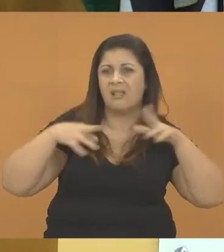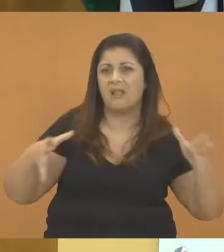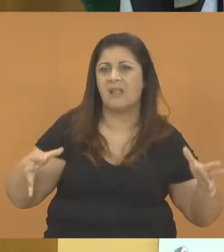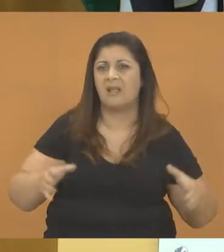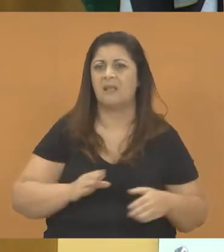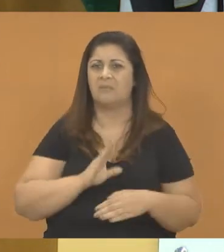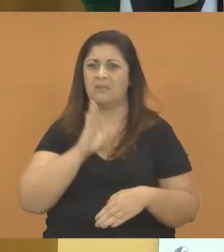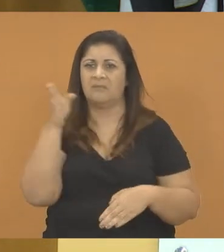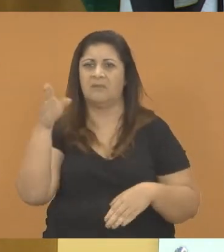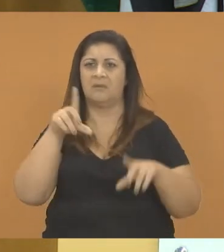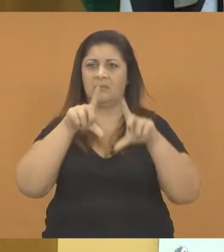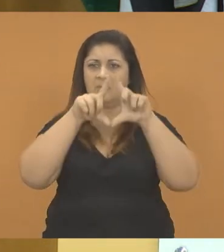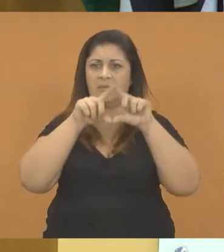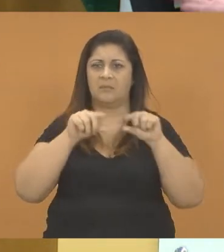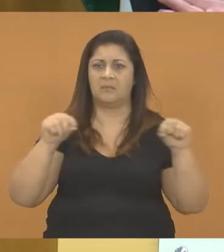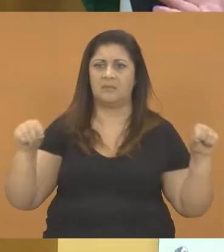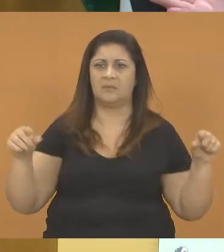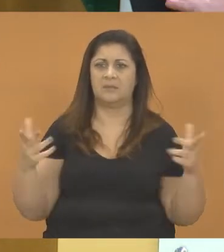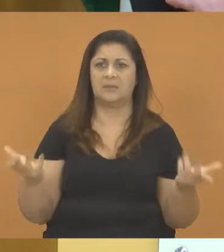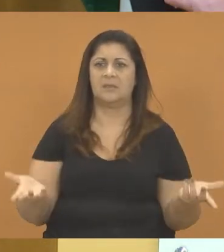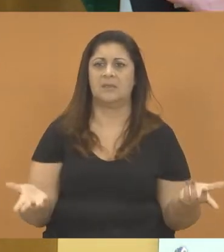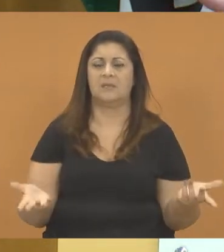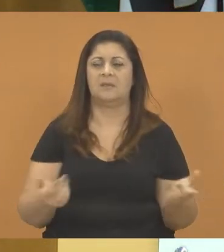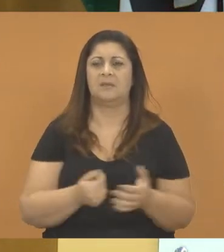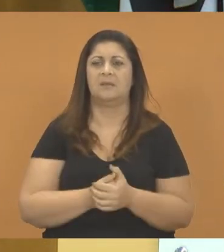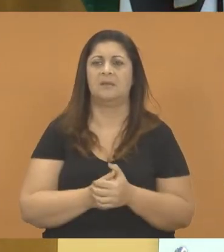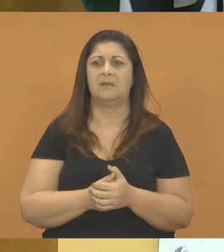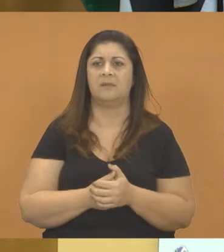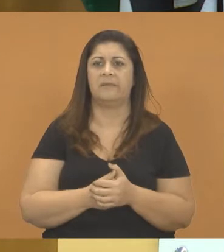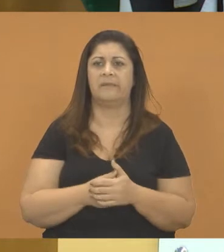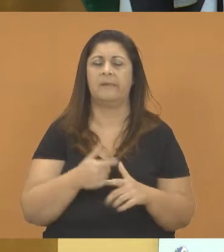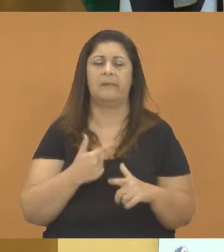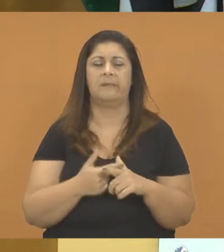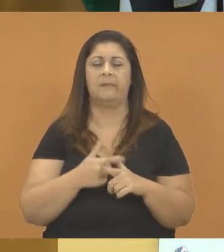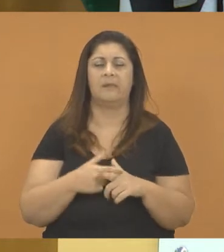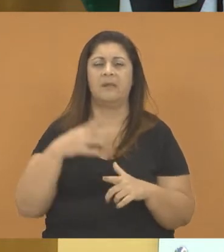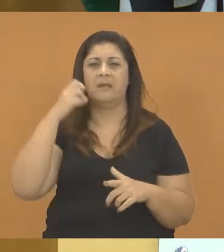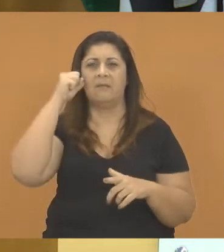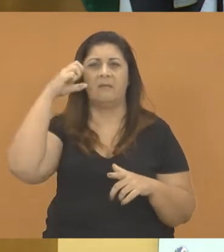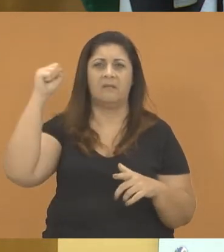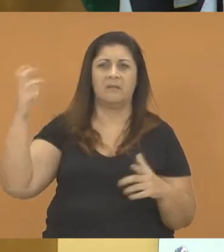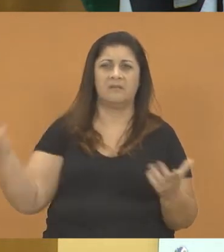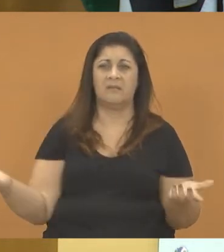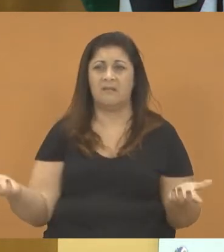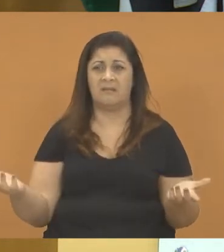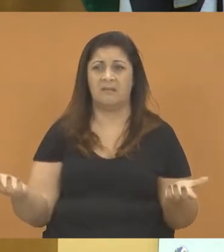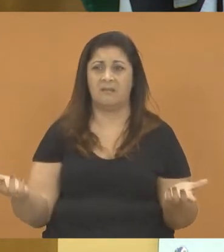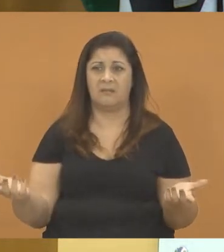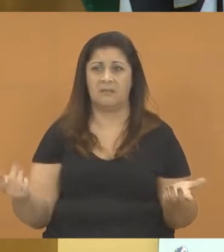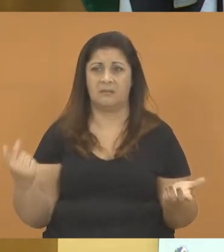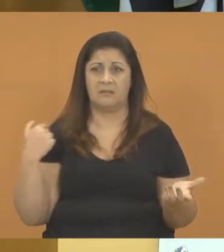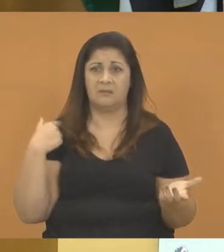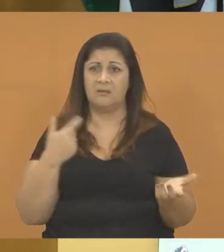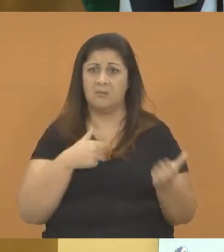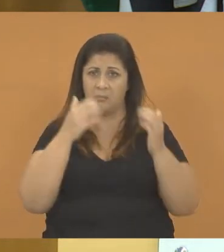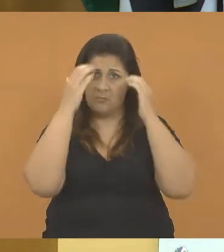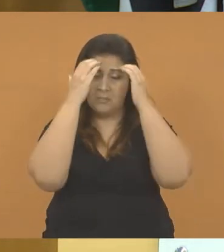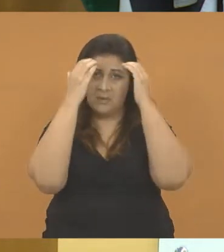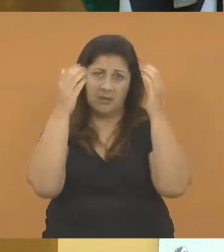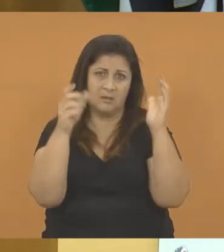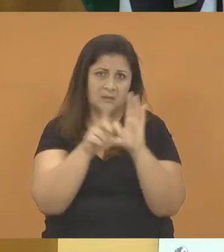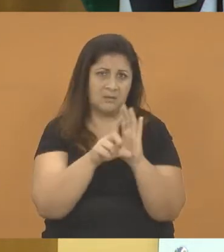para brasília ou porque na primeira viagem é é a gente tava dentro do estatuto a câmera estava pagando as passagens